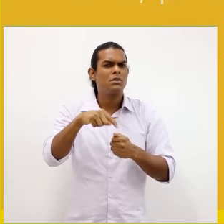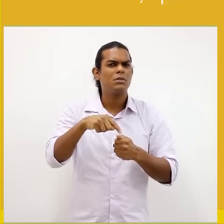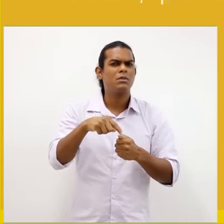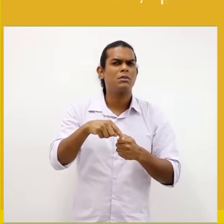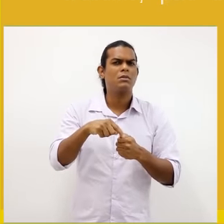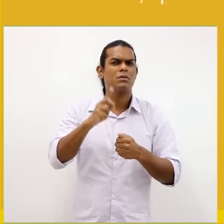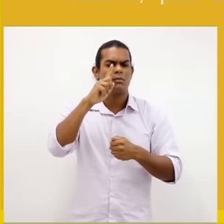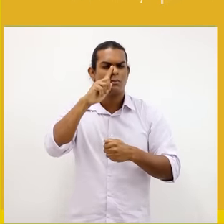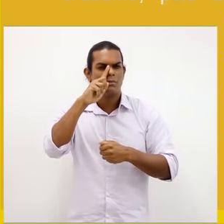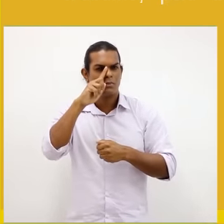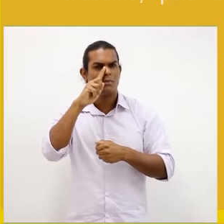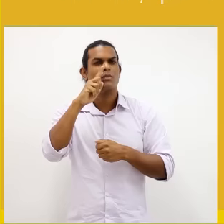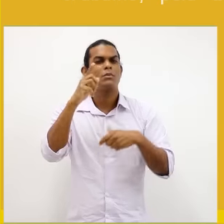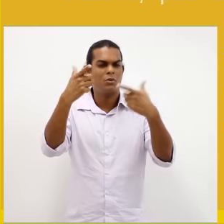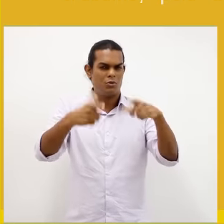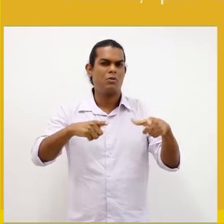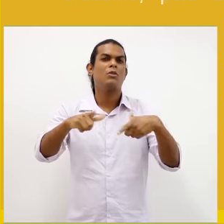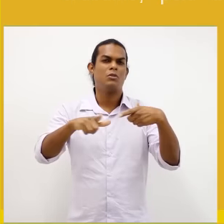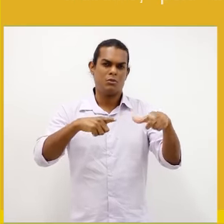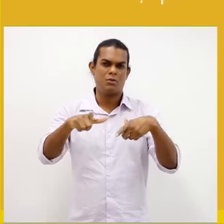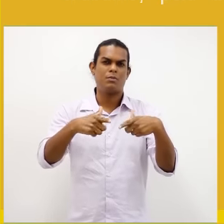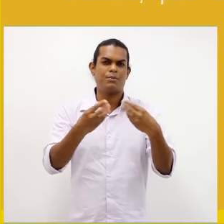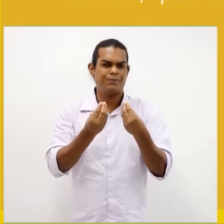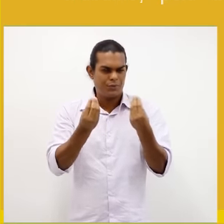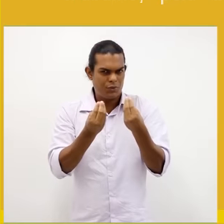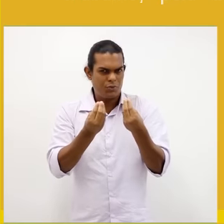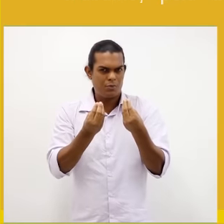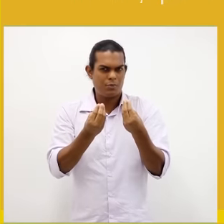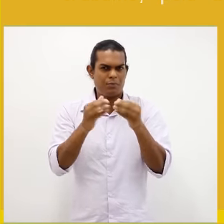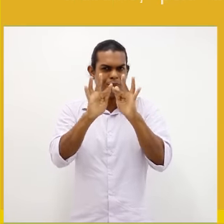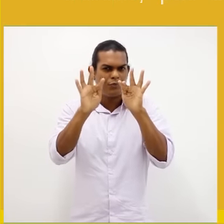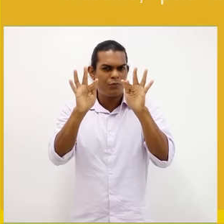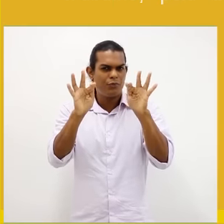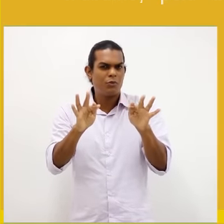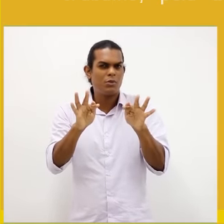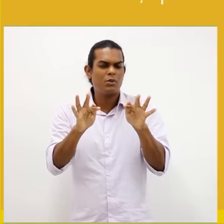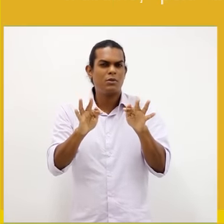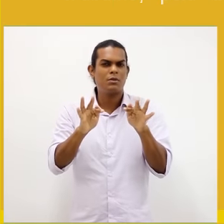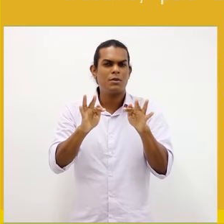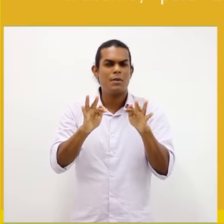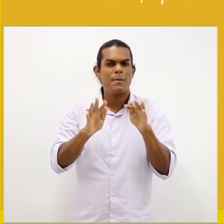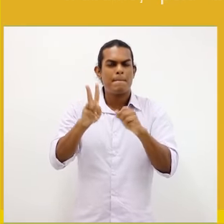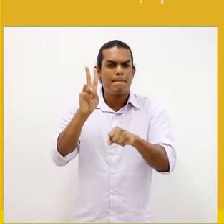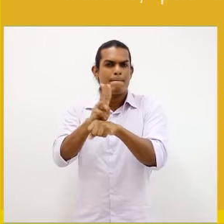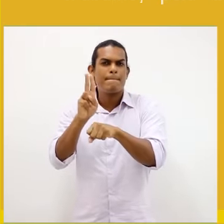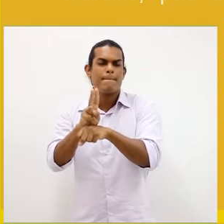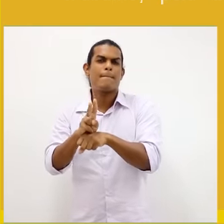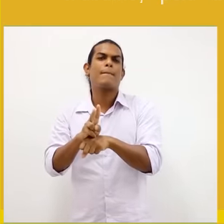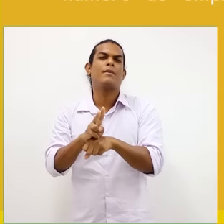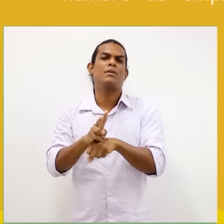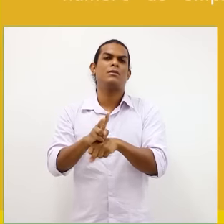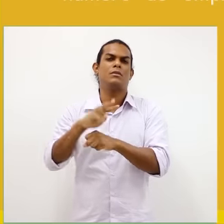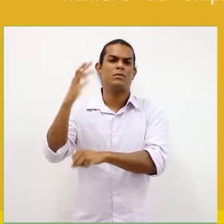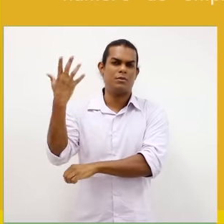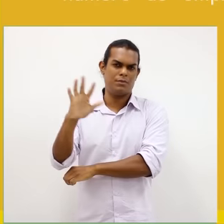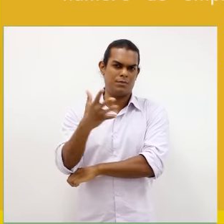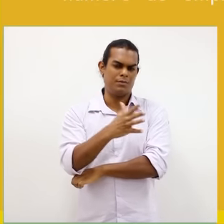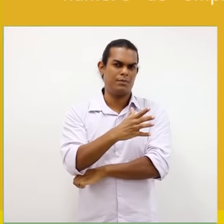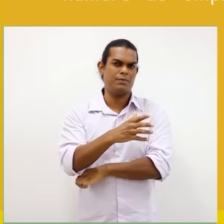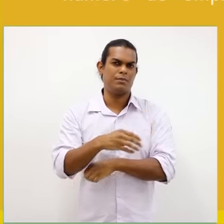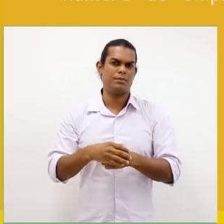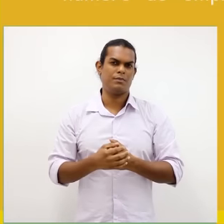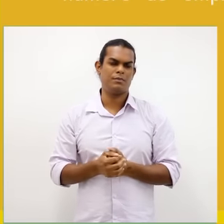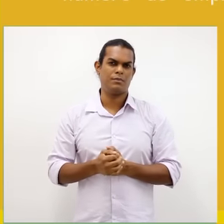ambientais, né? Como forma de proteção ao meio ambiente e recursos naturais.